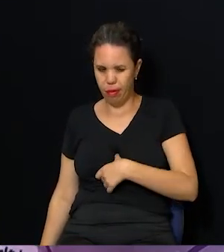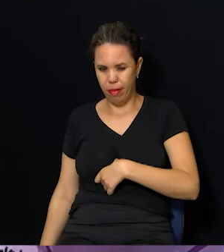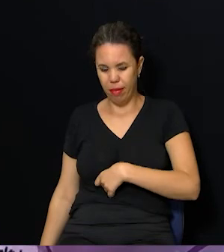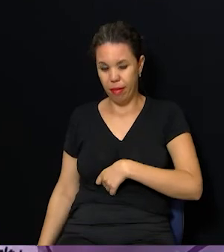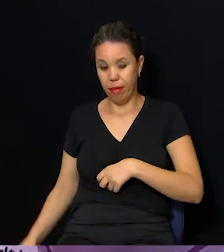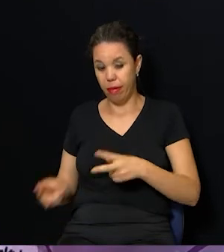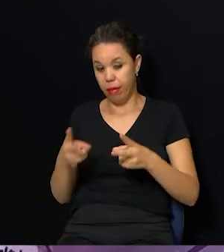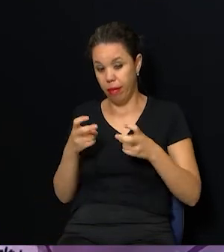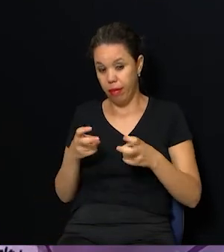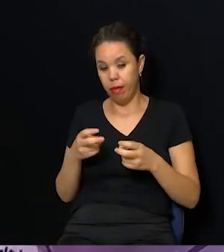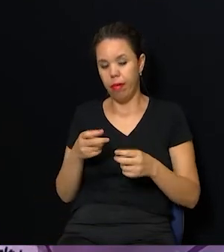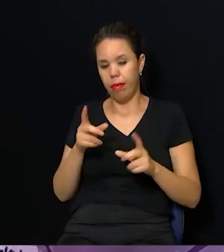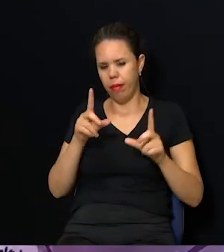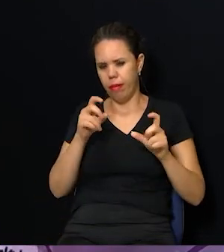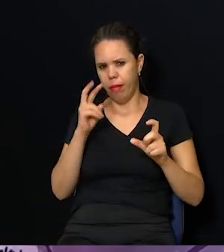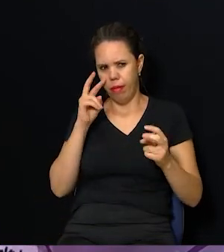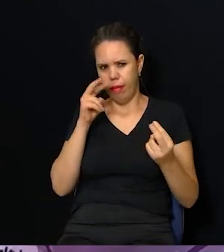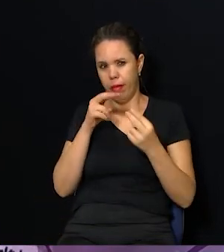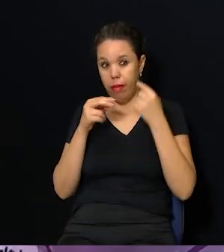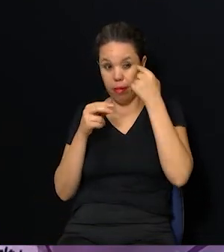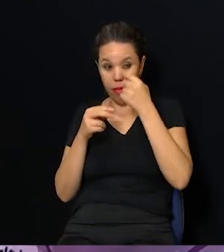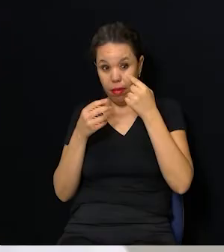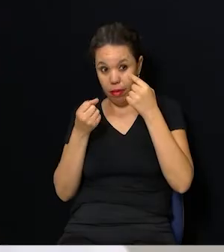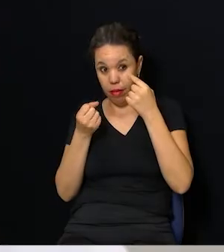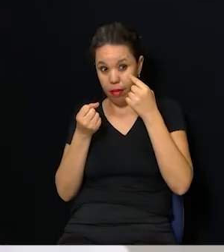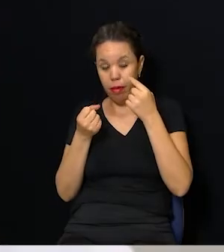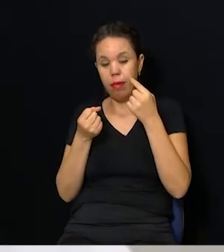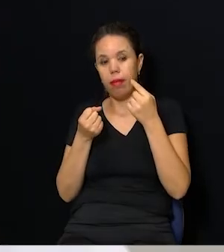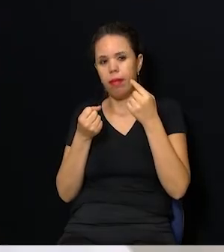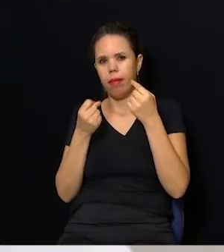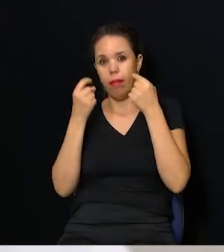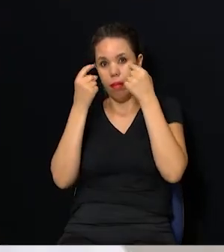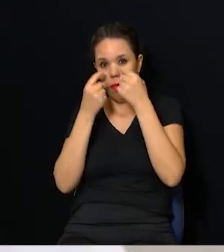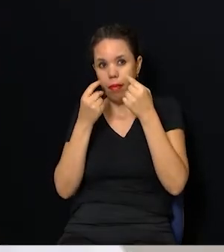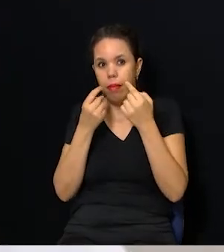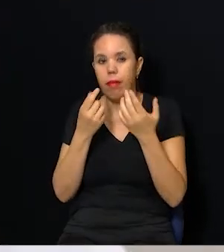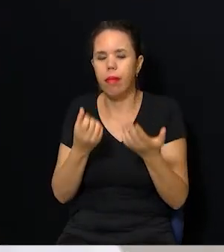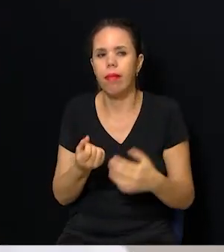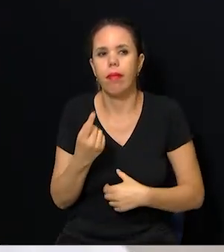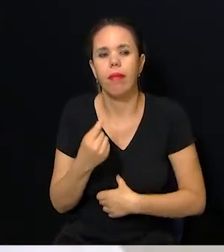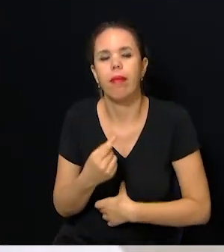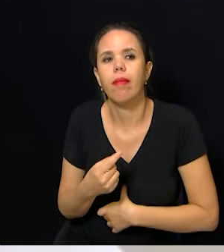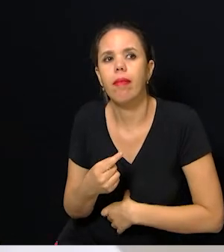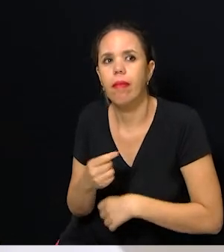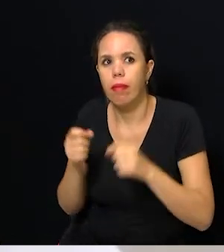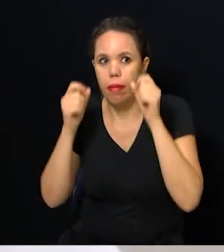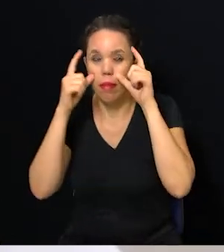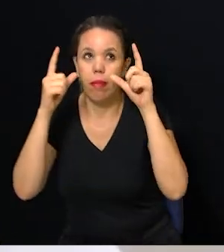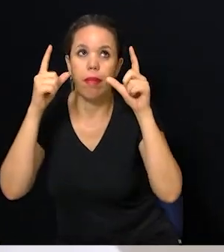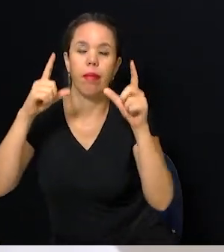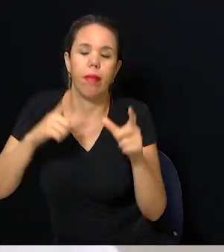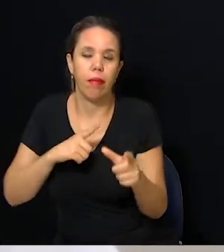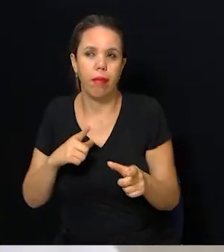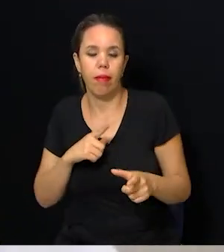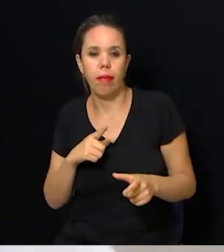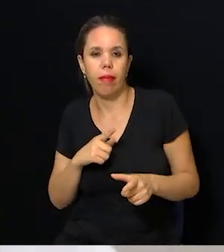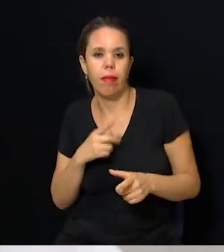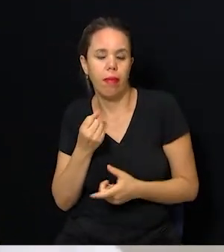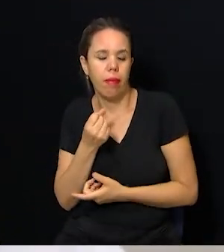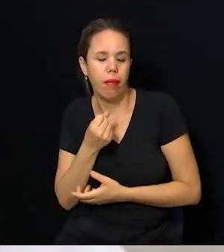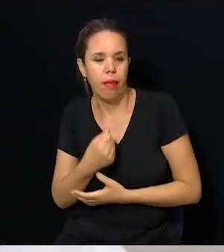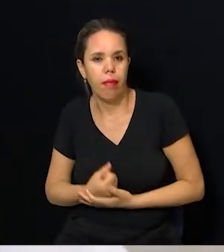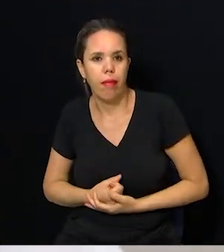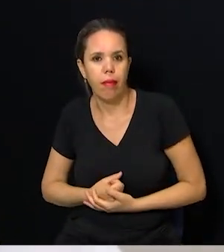na fotografia de olhar, aquela mancha branca no meio da pupila, né, com a pupila dilatada, ela vê aquela coisa